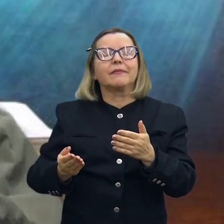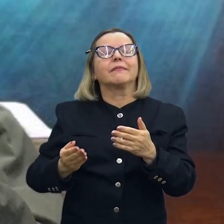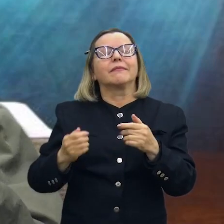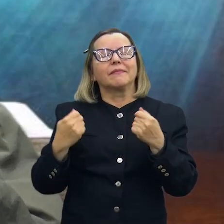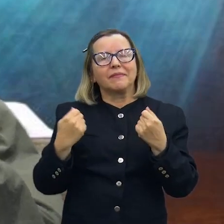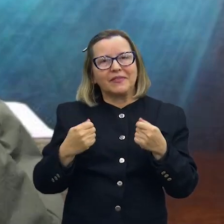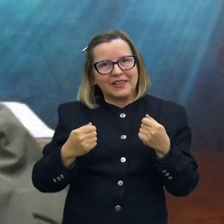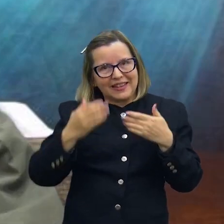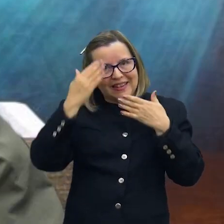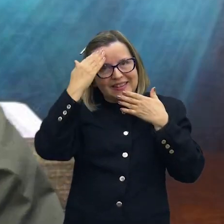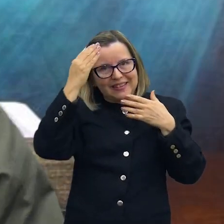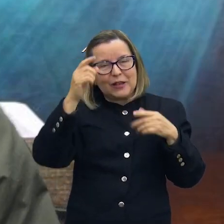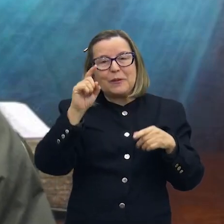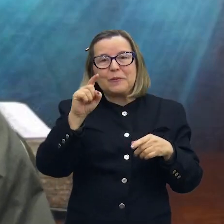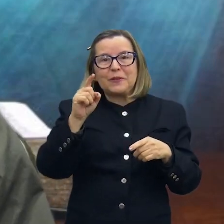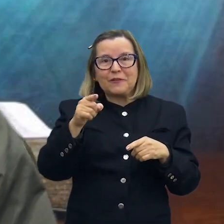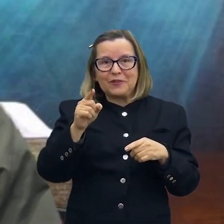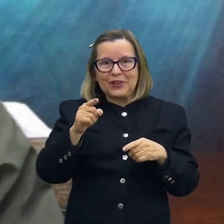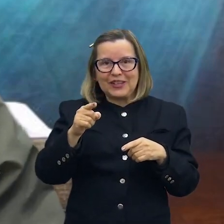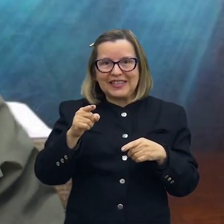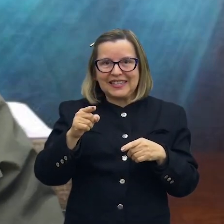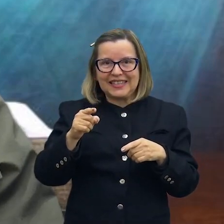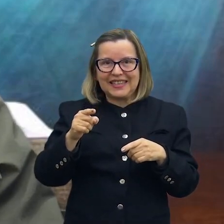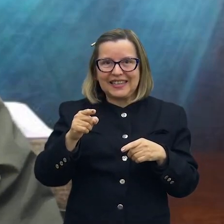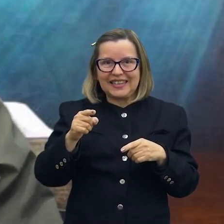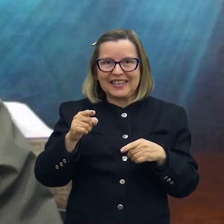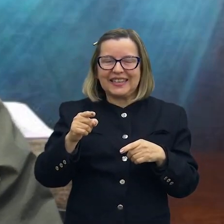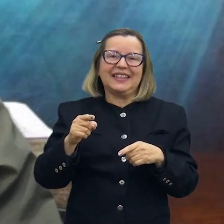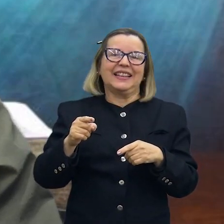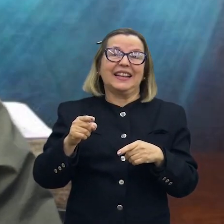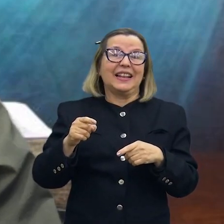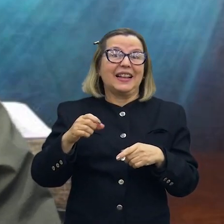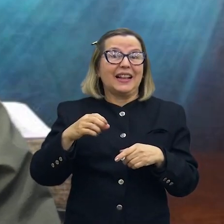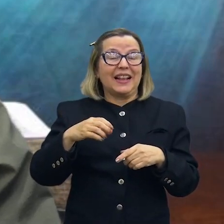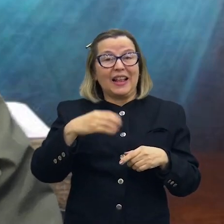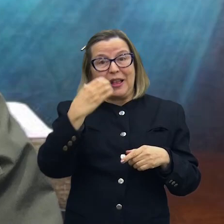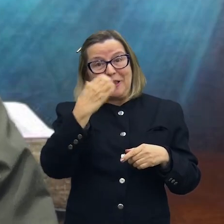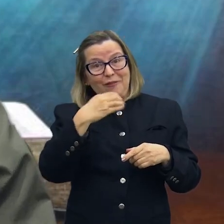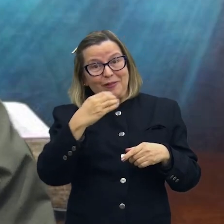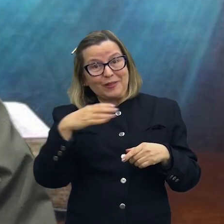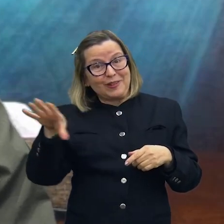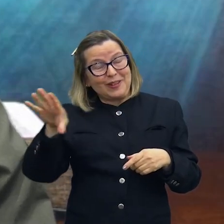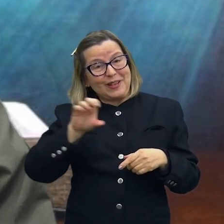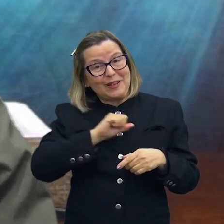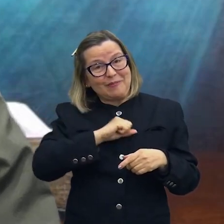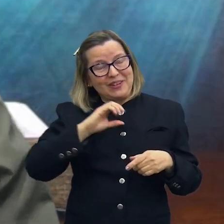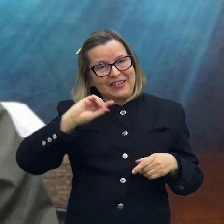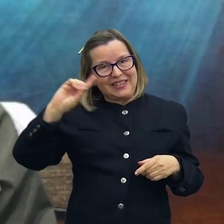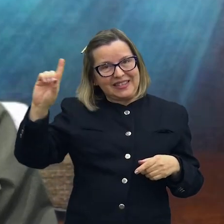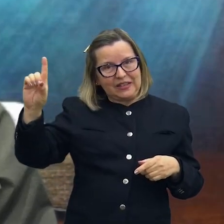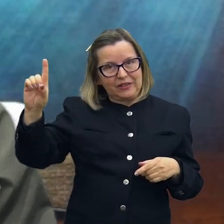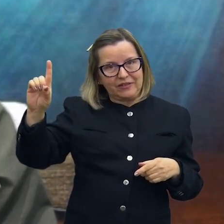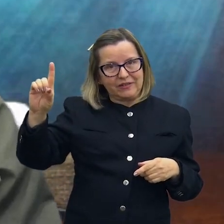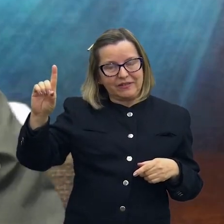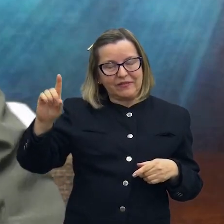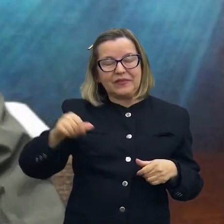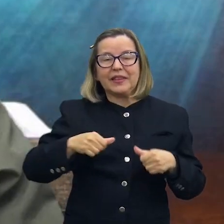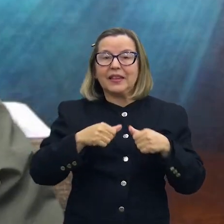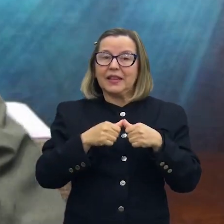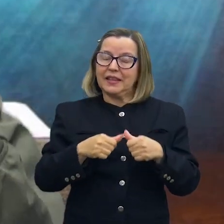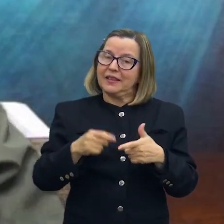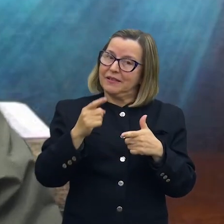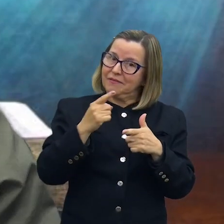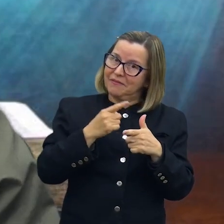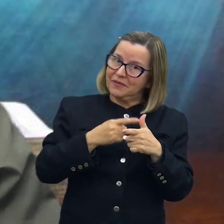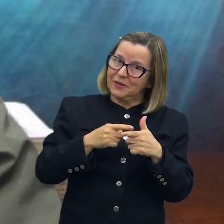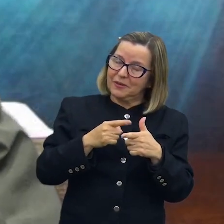Agradecer porque você é fruto do amor de Deus. Parece um contrassenso isso, né? Eu sou fruto do amor de Deus e estou nessa situação. É